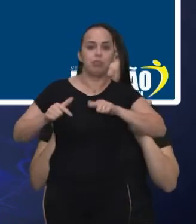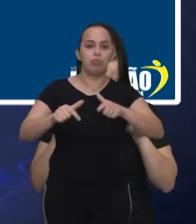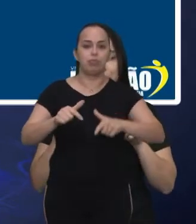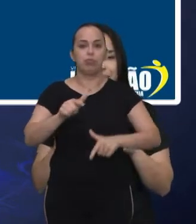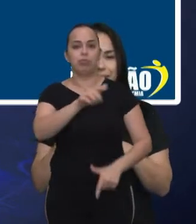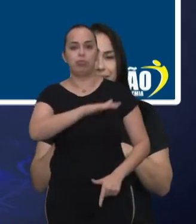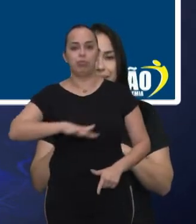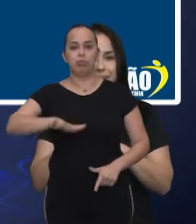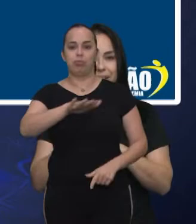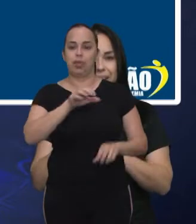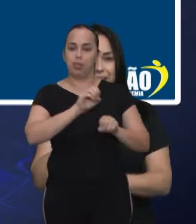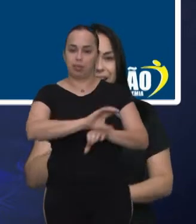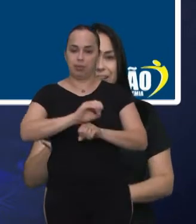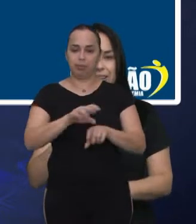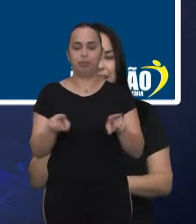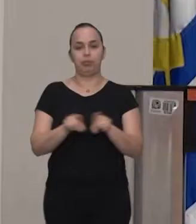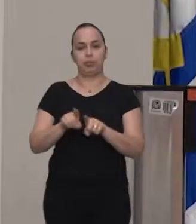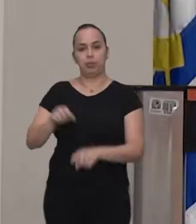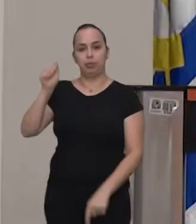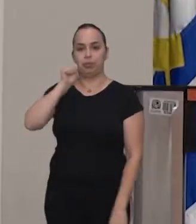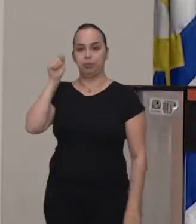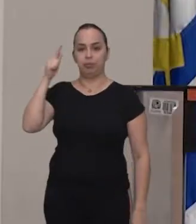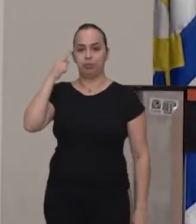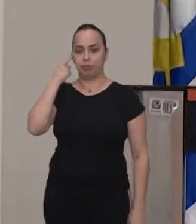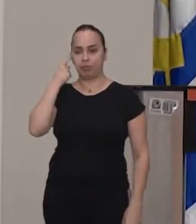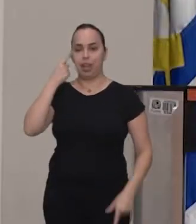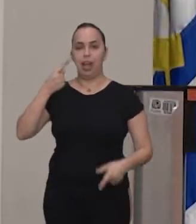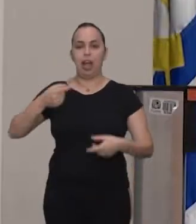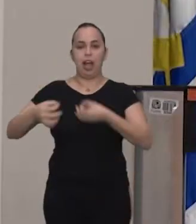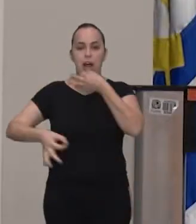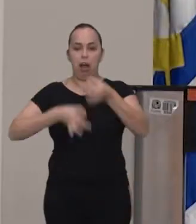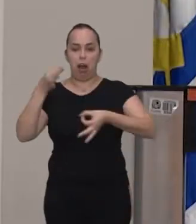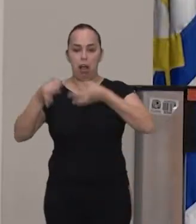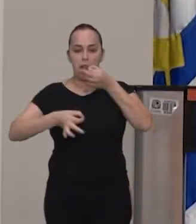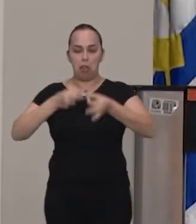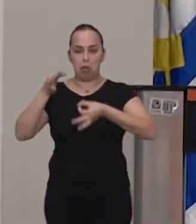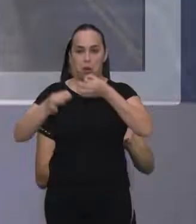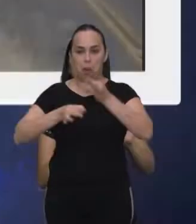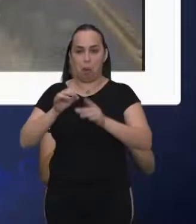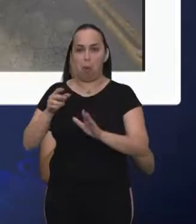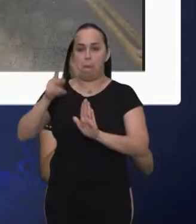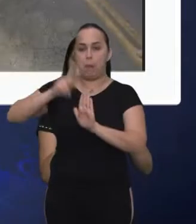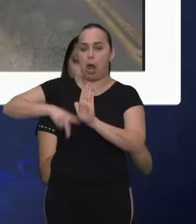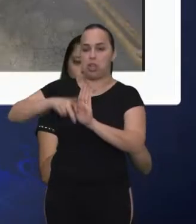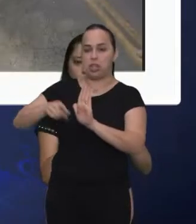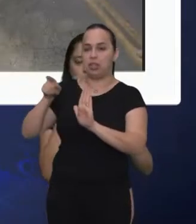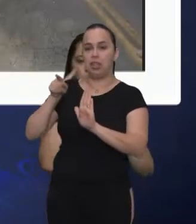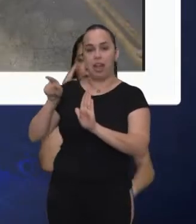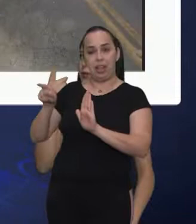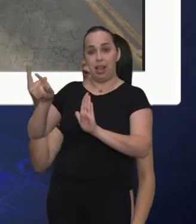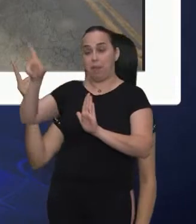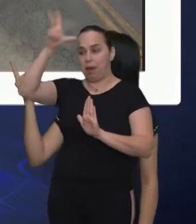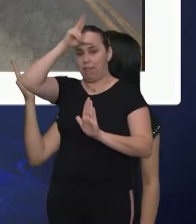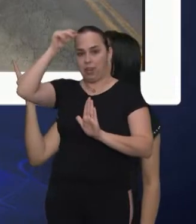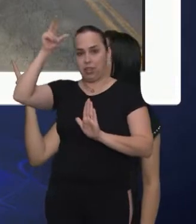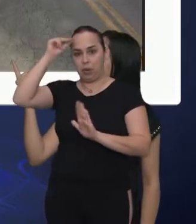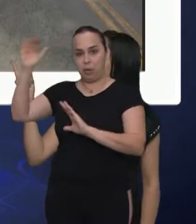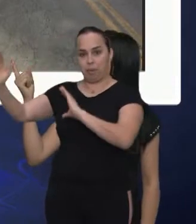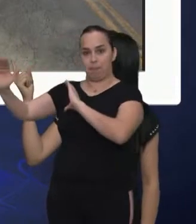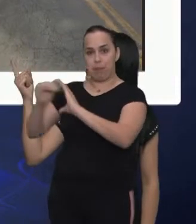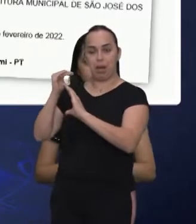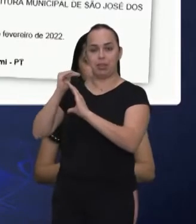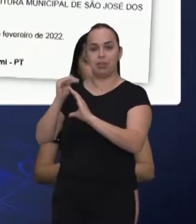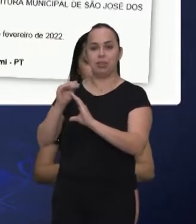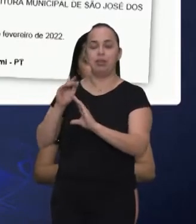ações na área de educação realizadas pelo Município a vereadora Amélia Naomi criticou o projeto enviado pela prefeitura o qual